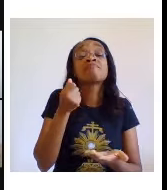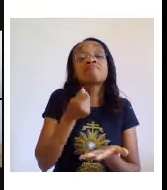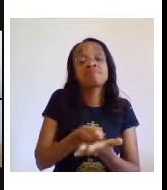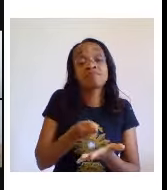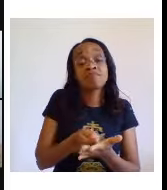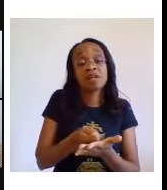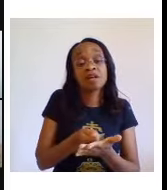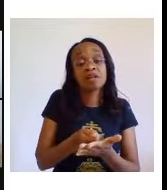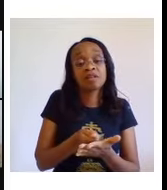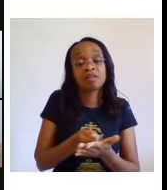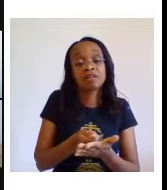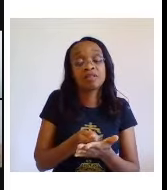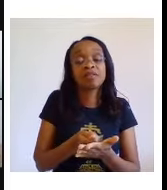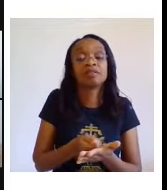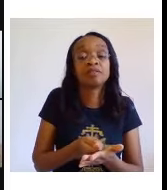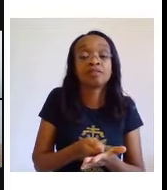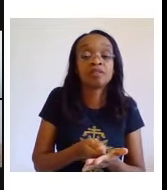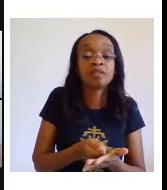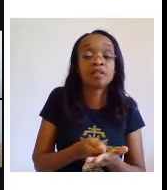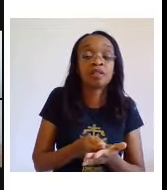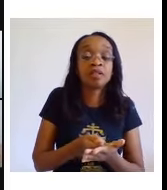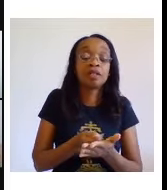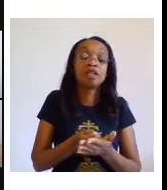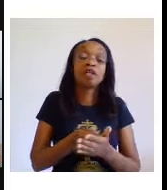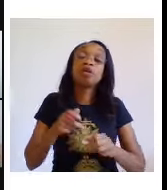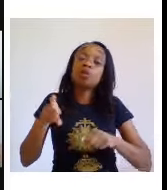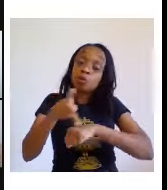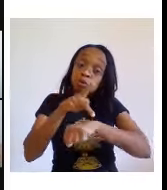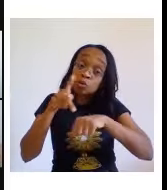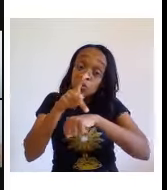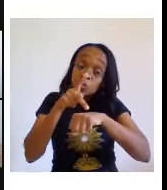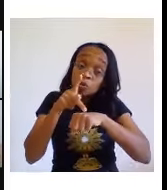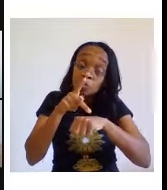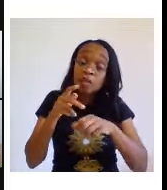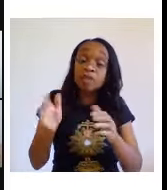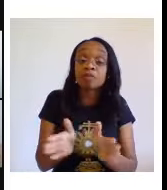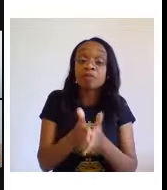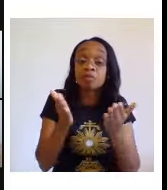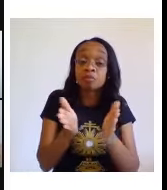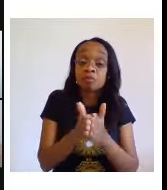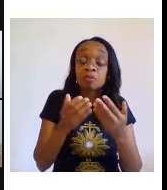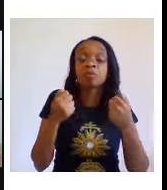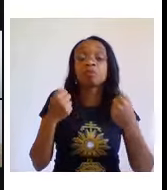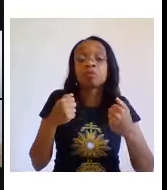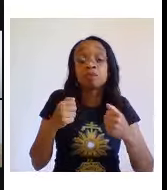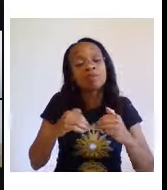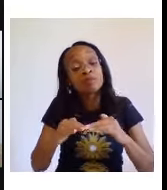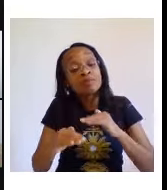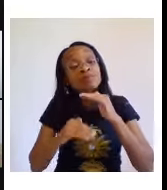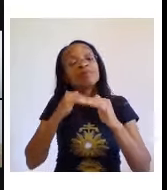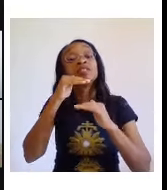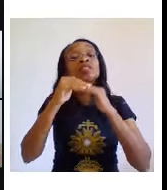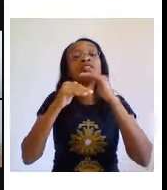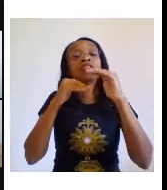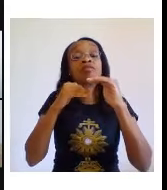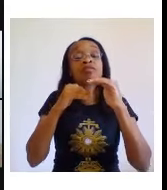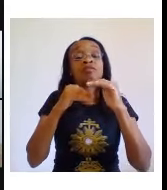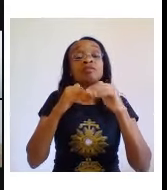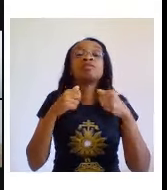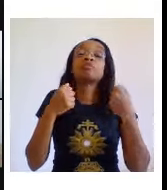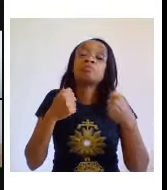fez a pergunta aí, os países em desenvolvimento precisam crescer, né? Então, essa questão do financiamento